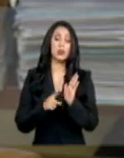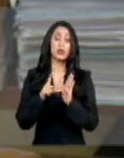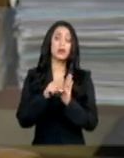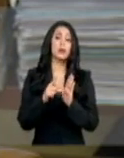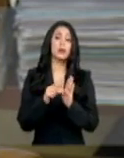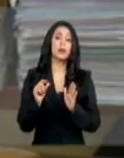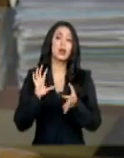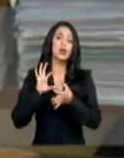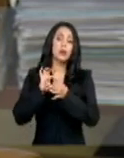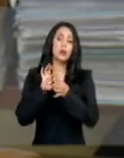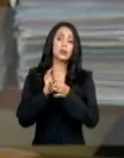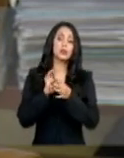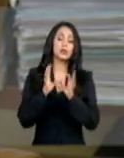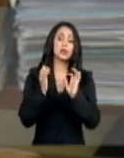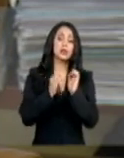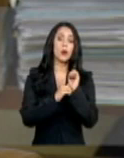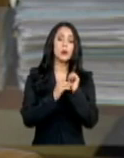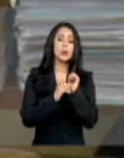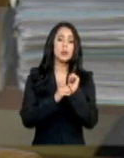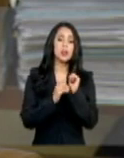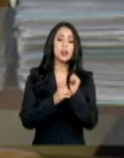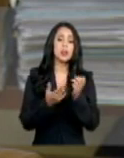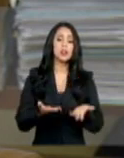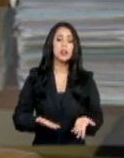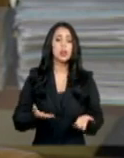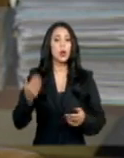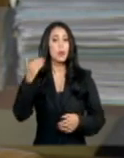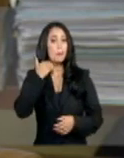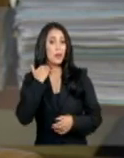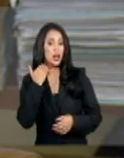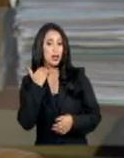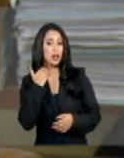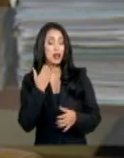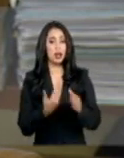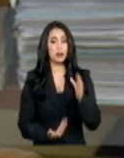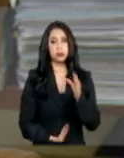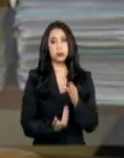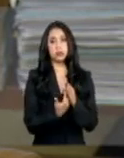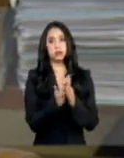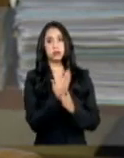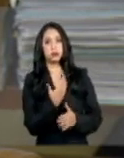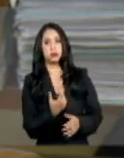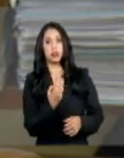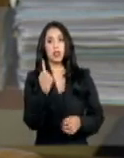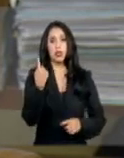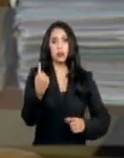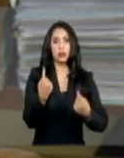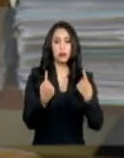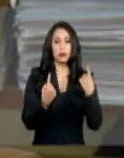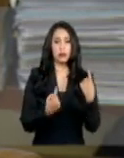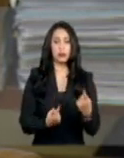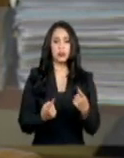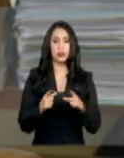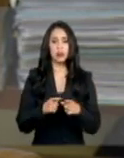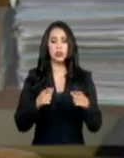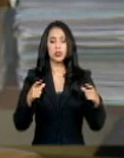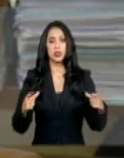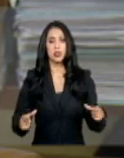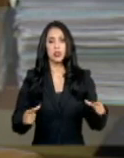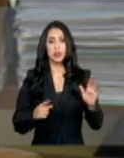ao sigilo bancário que ao dar expressão concreta a uma das dimensões em que se projeta